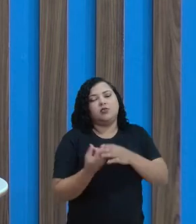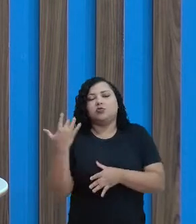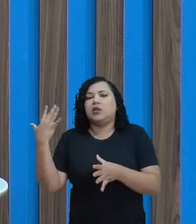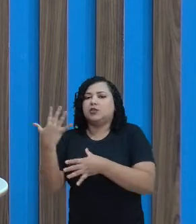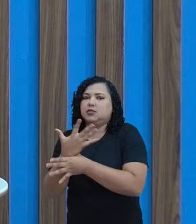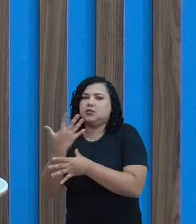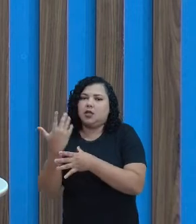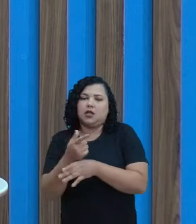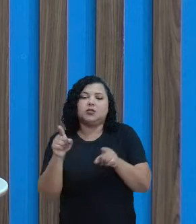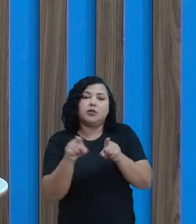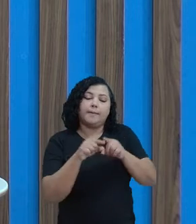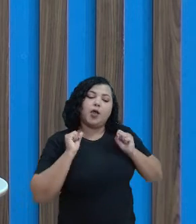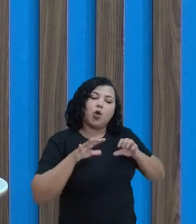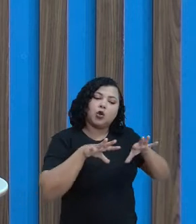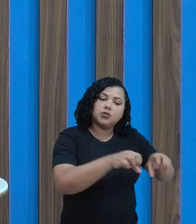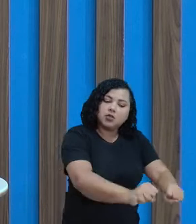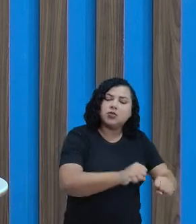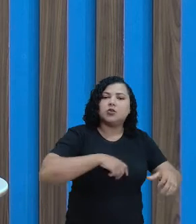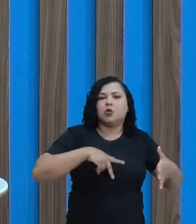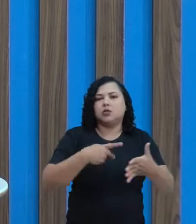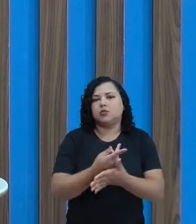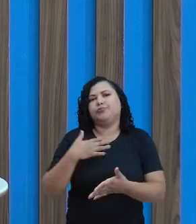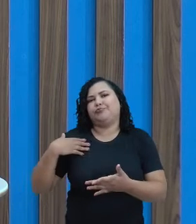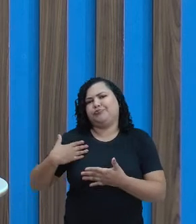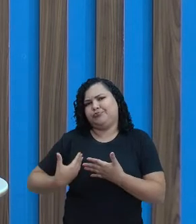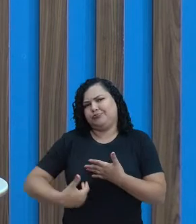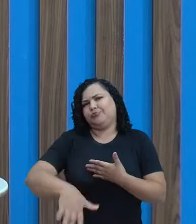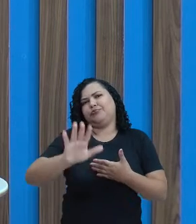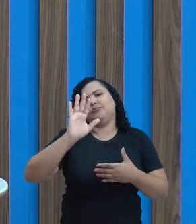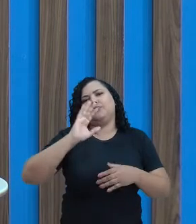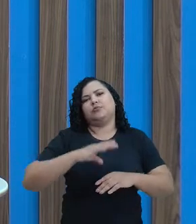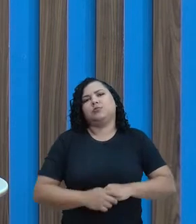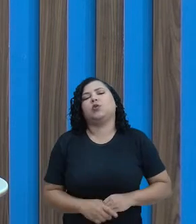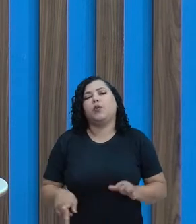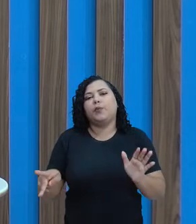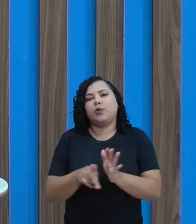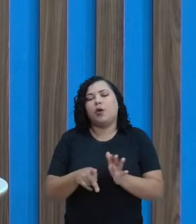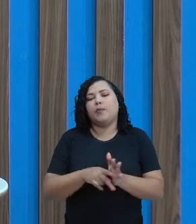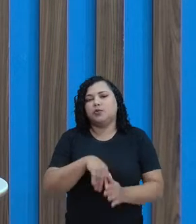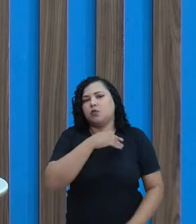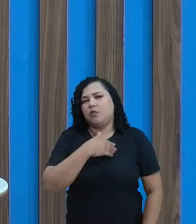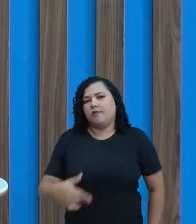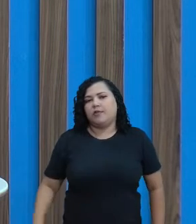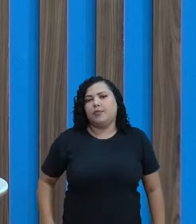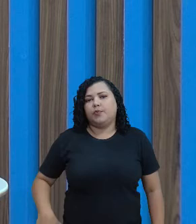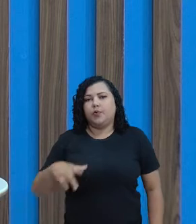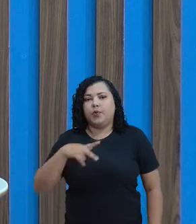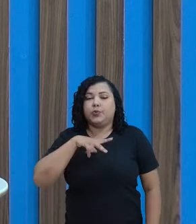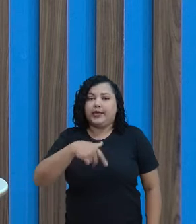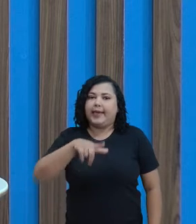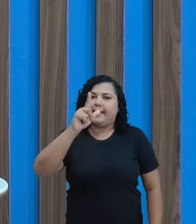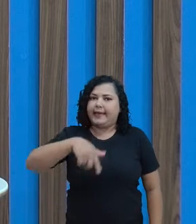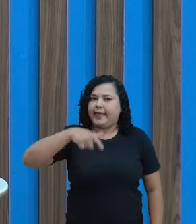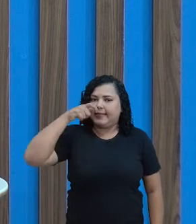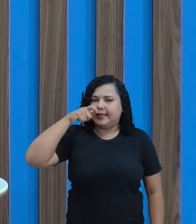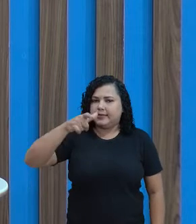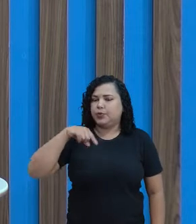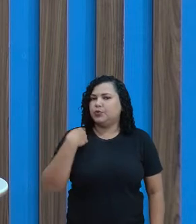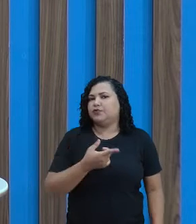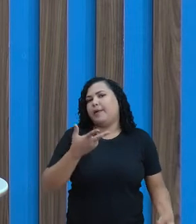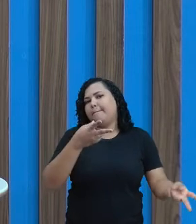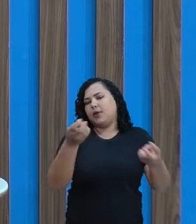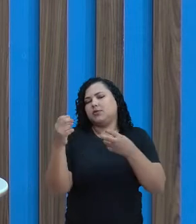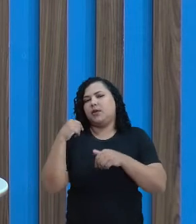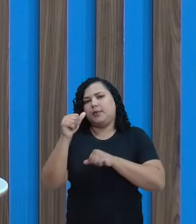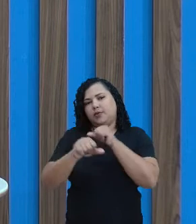cidades, com a colonização que foi imposta durante muito tempo pelo governo português. Então, é interessante como a gente vai vendo essas mudanças.